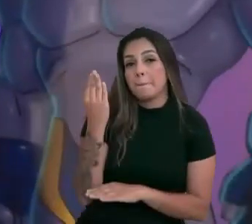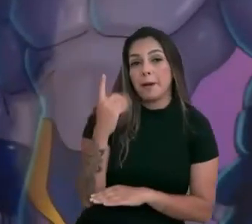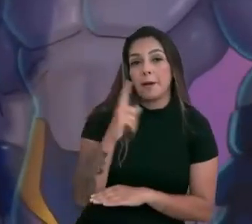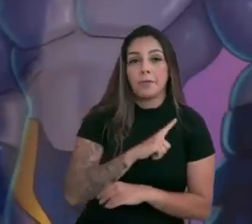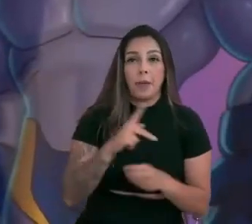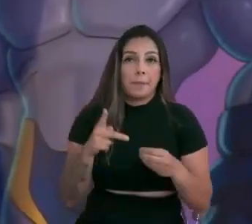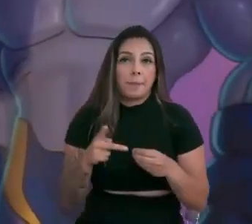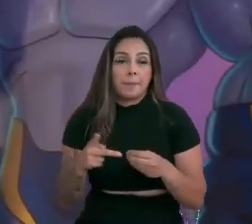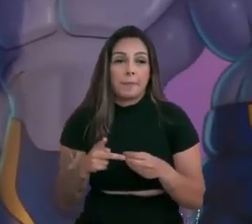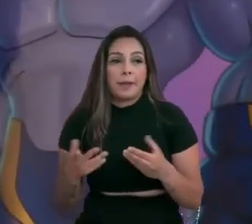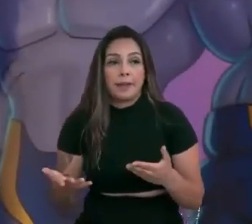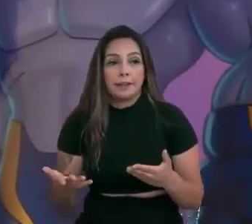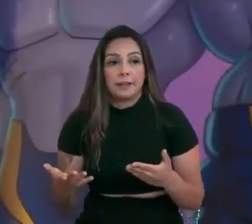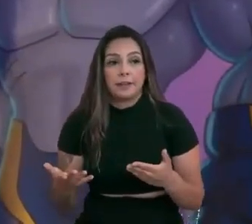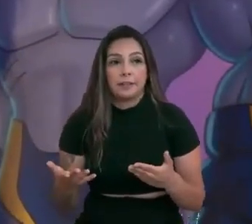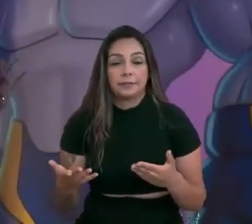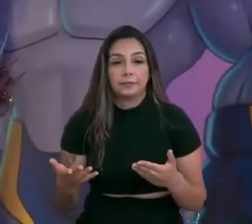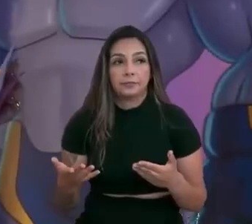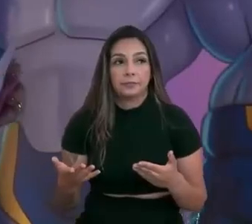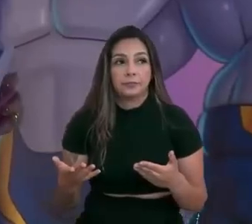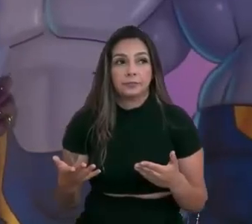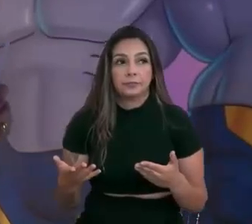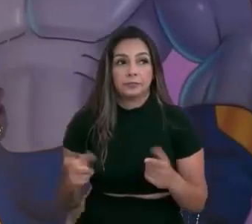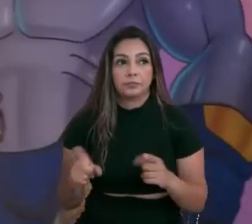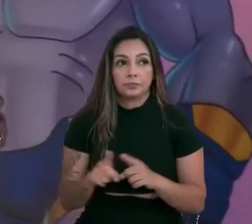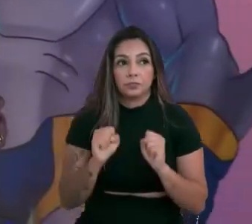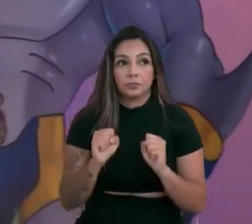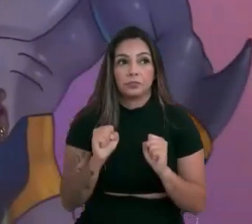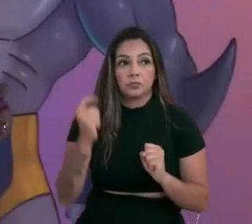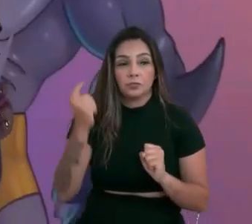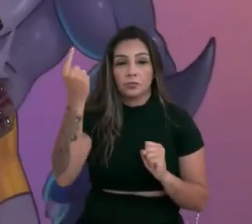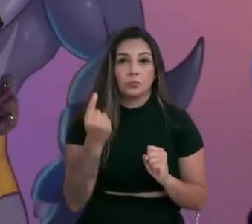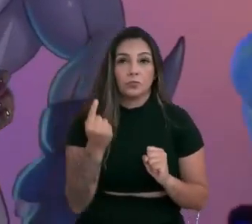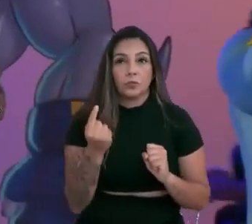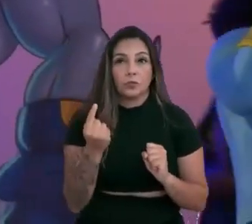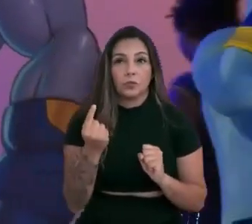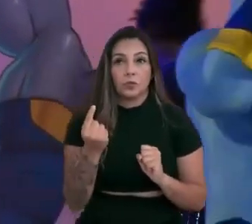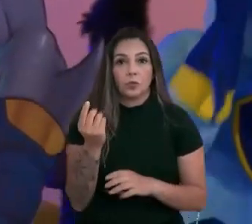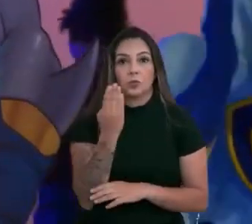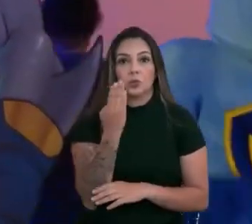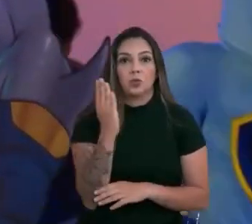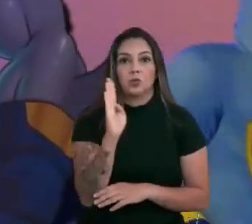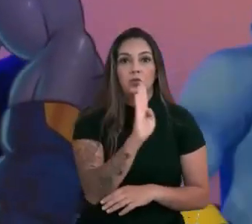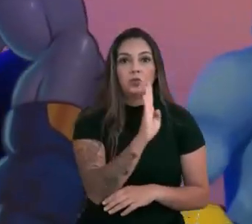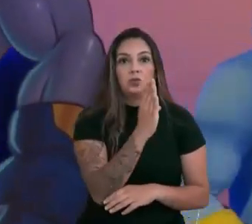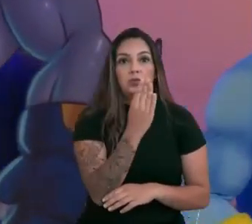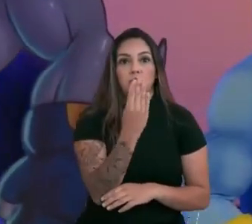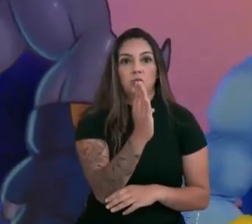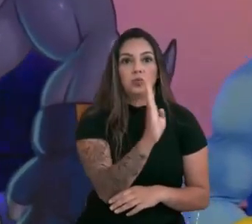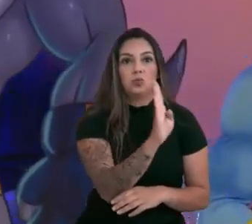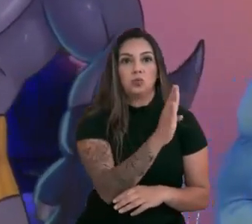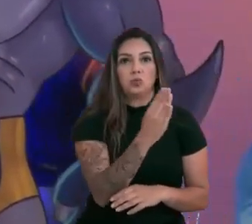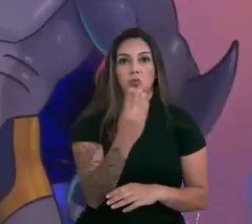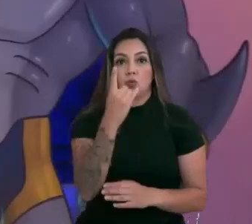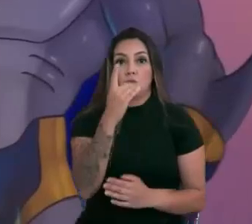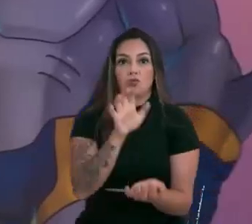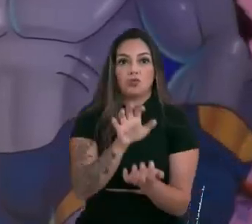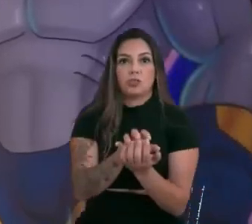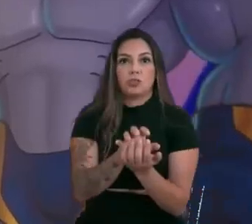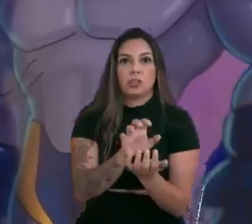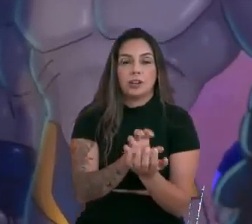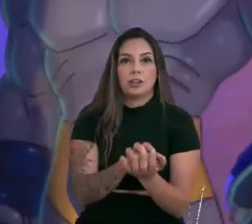pedra. E também pode vir um tubarão e te pegar. E um jacaré, muito